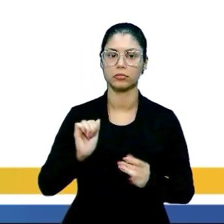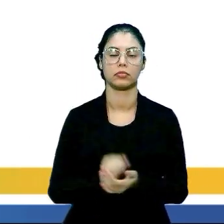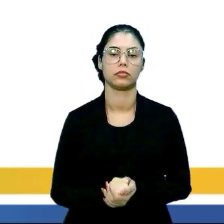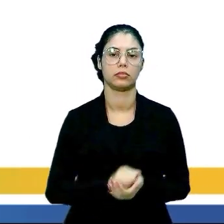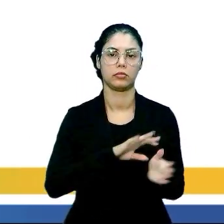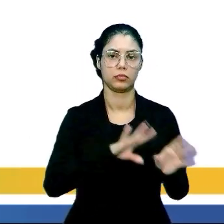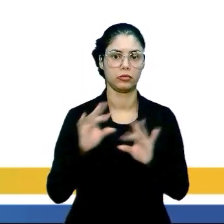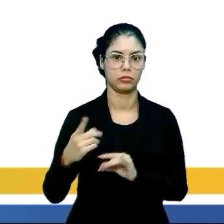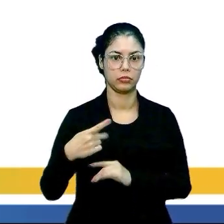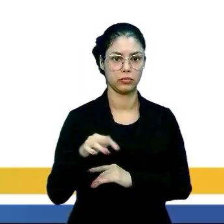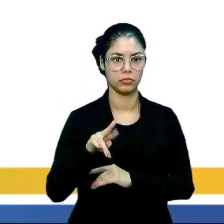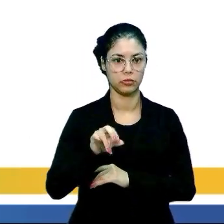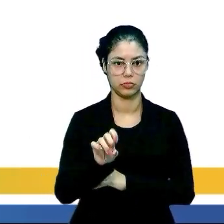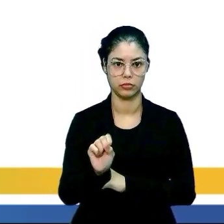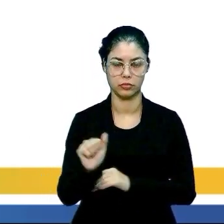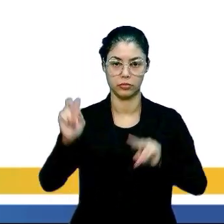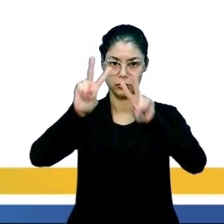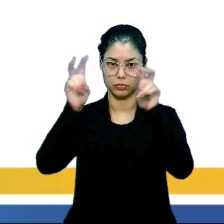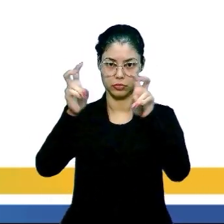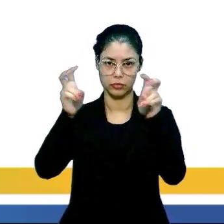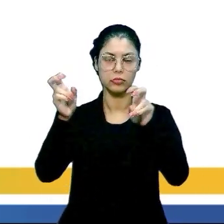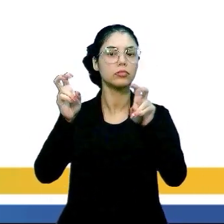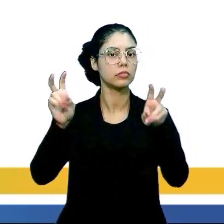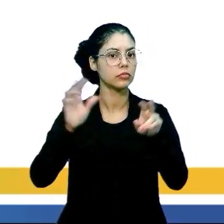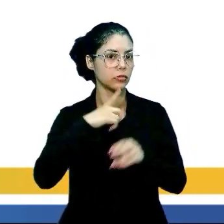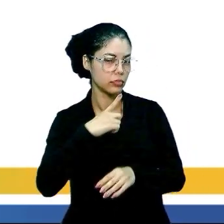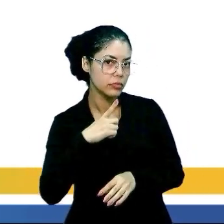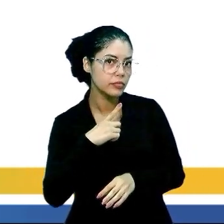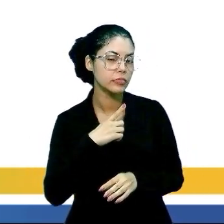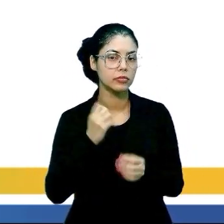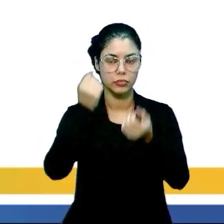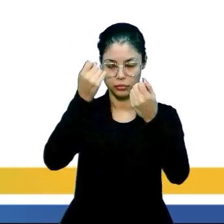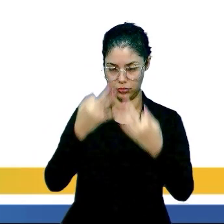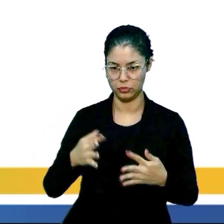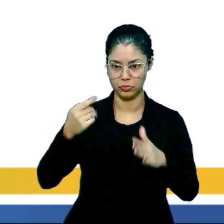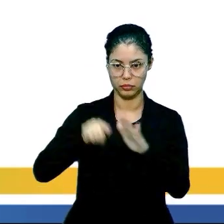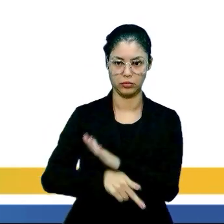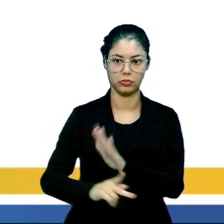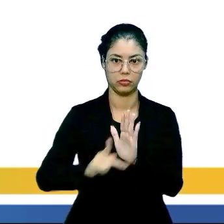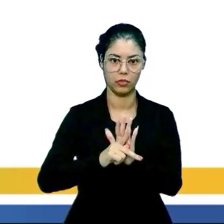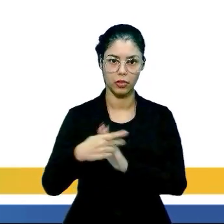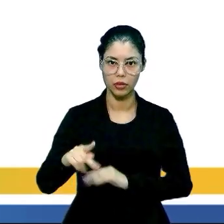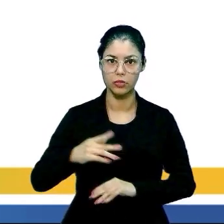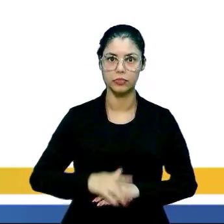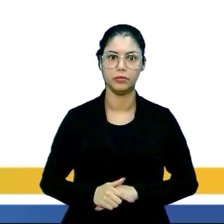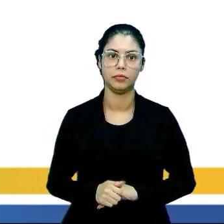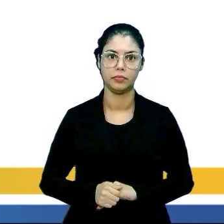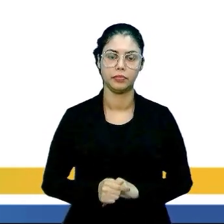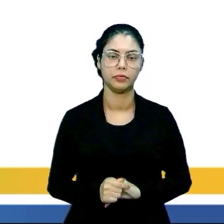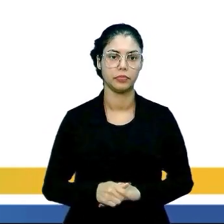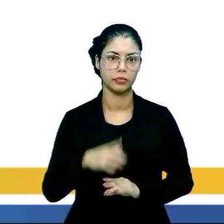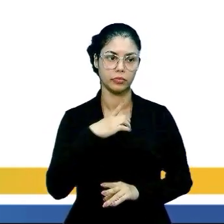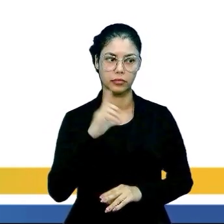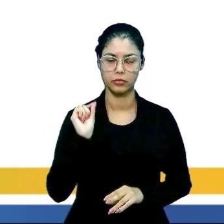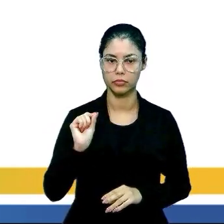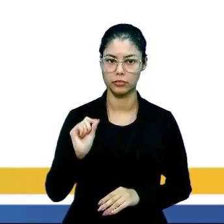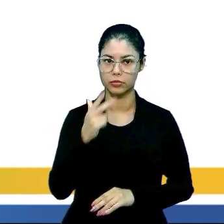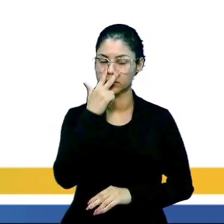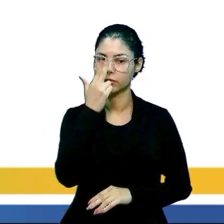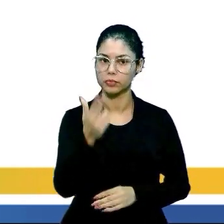em consideração as temáticas que são abordadas dentro delas, tá? Então a gente tem